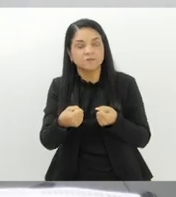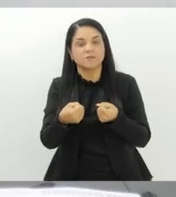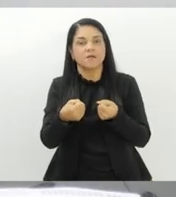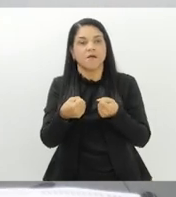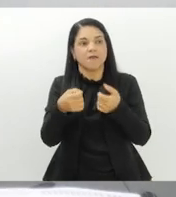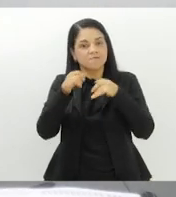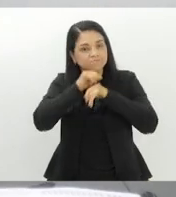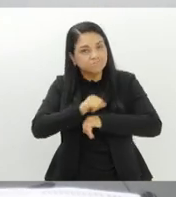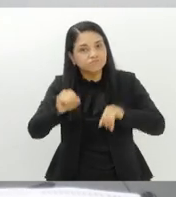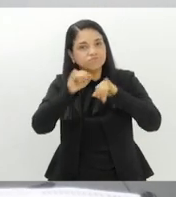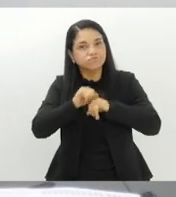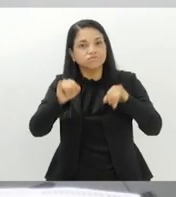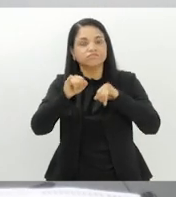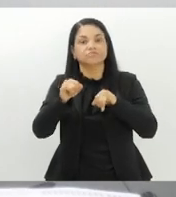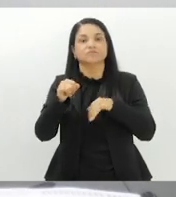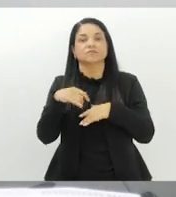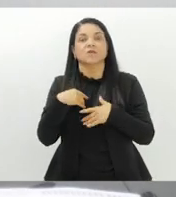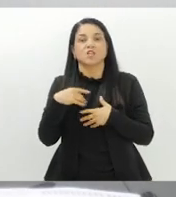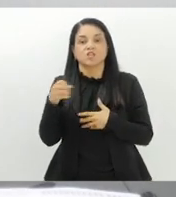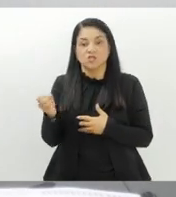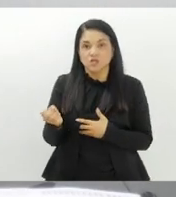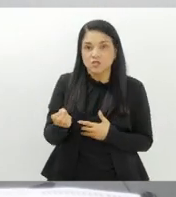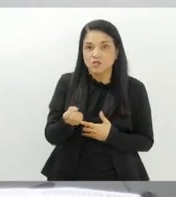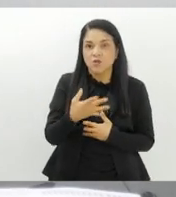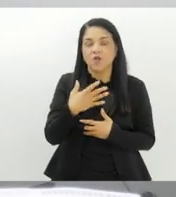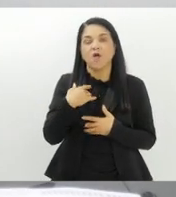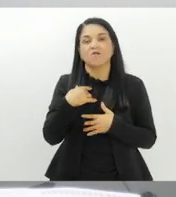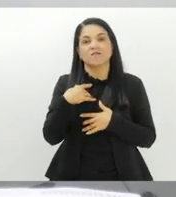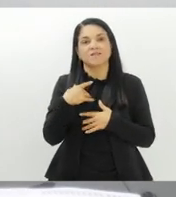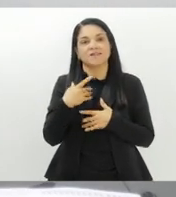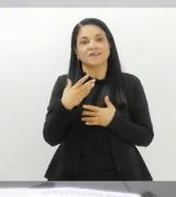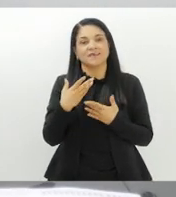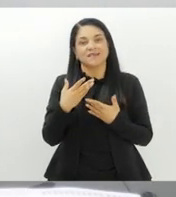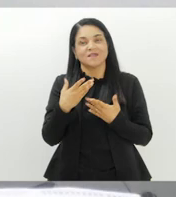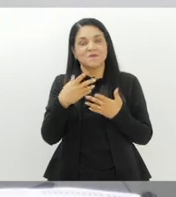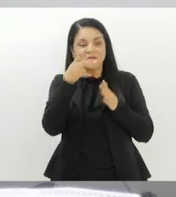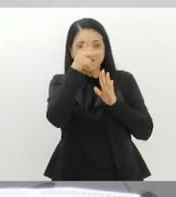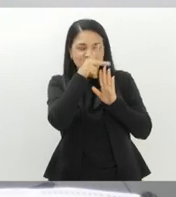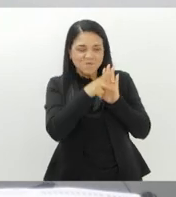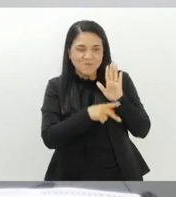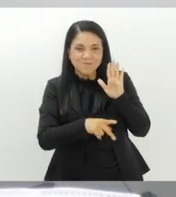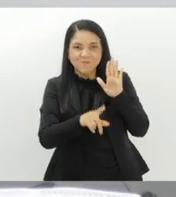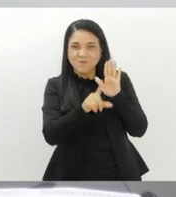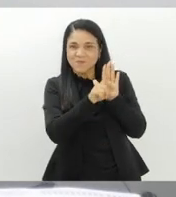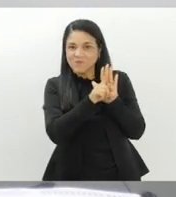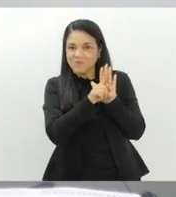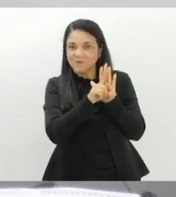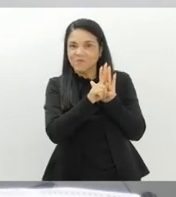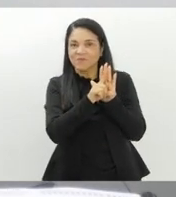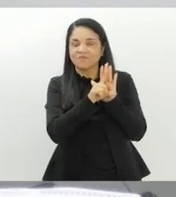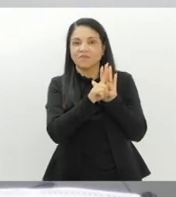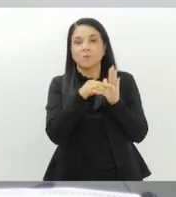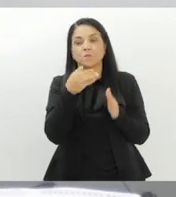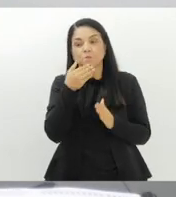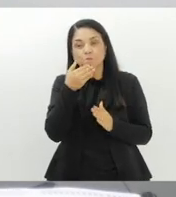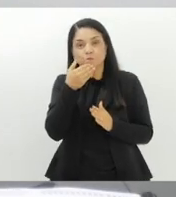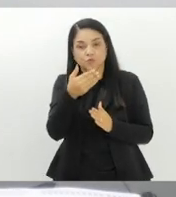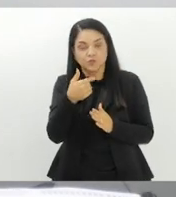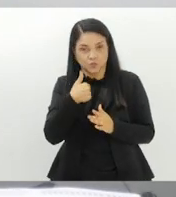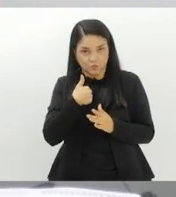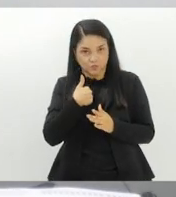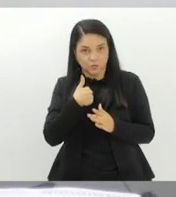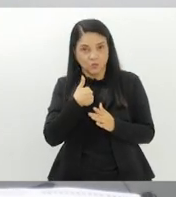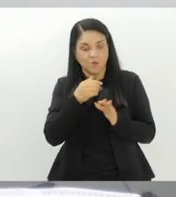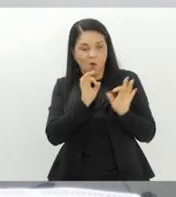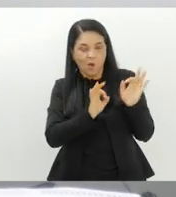a novidade, vocês vão saber, a gente trouxe aqui um projeto de lei, que a meu pedido foi elaborado